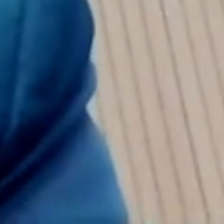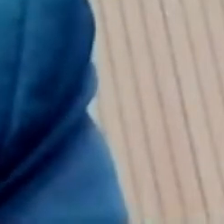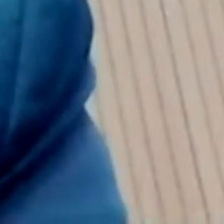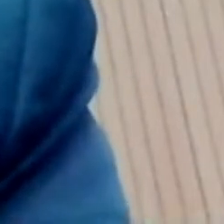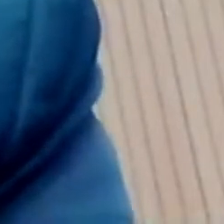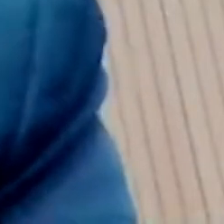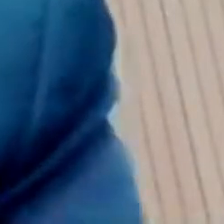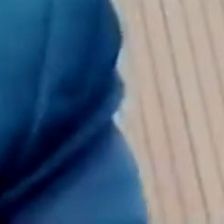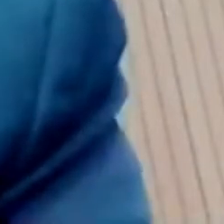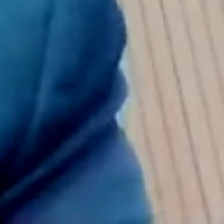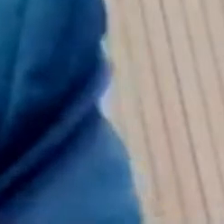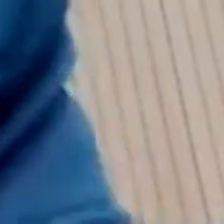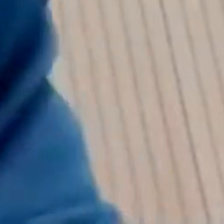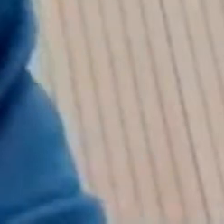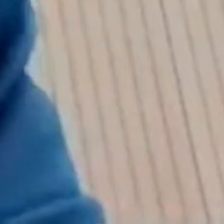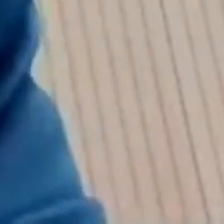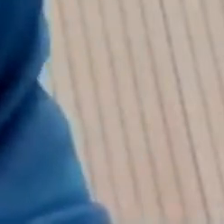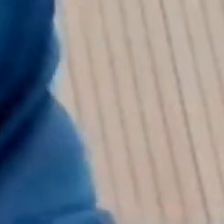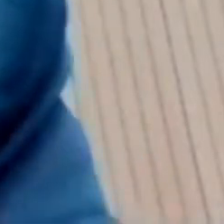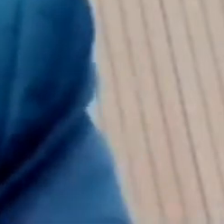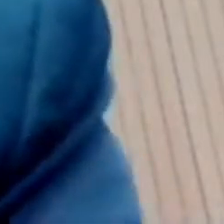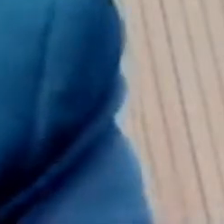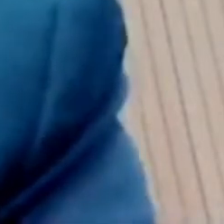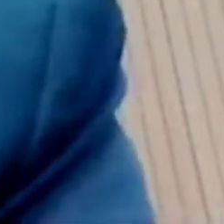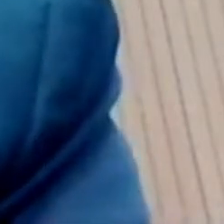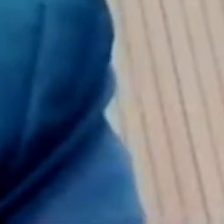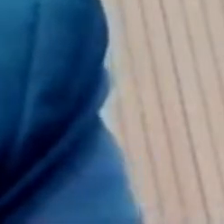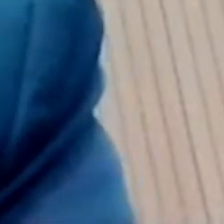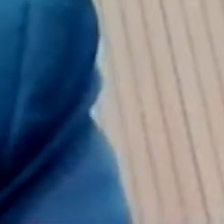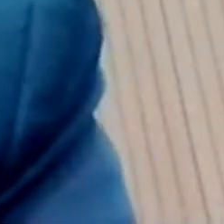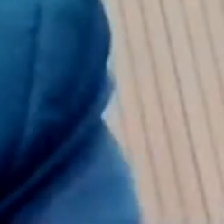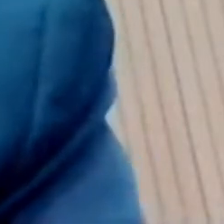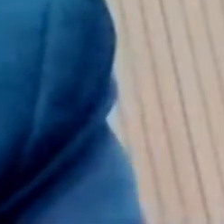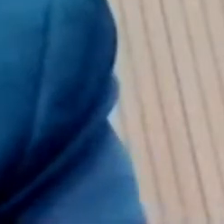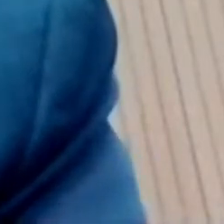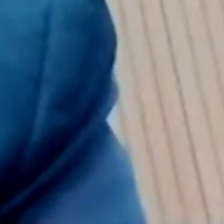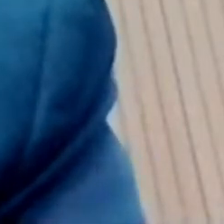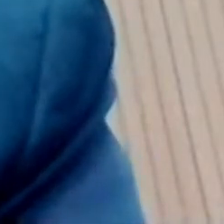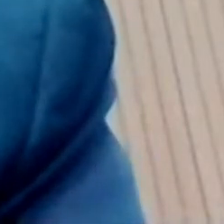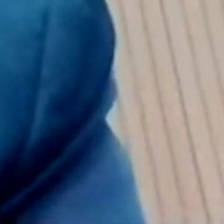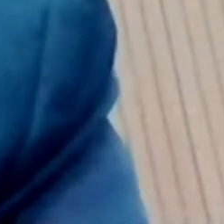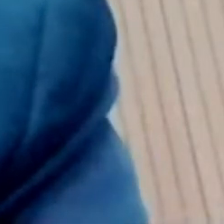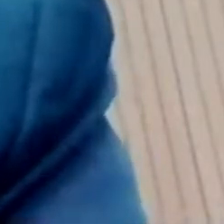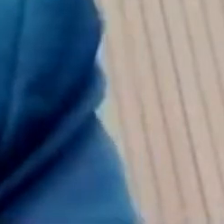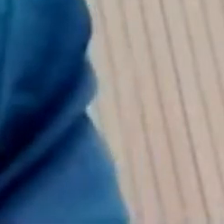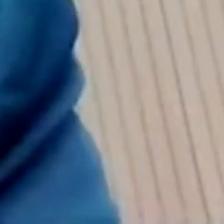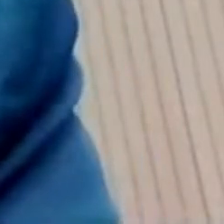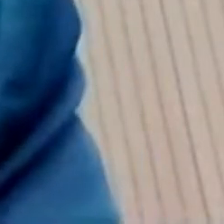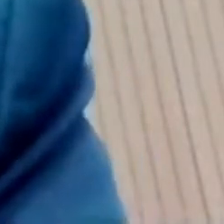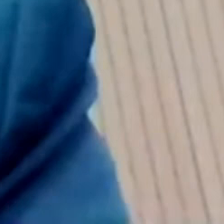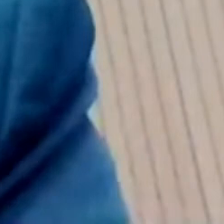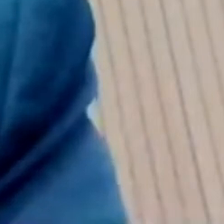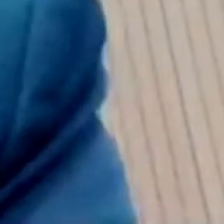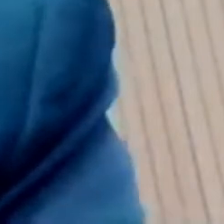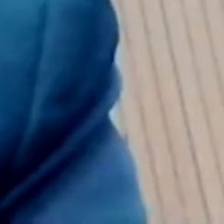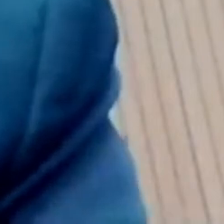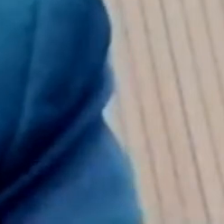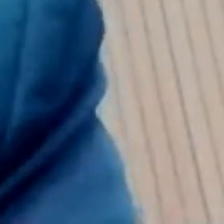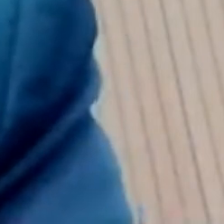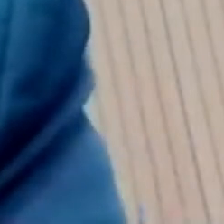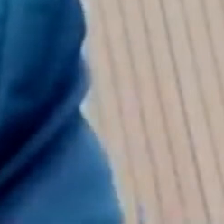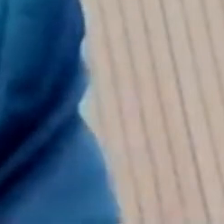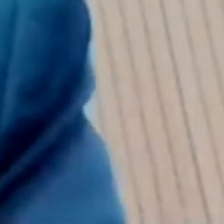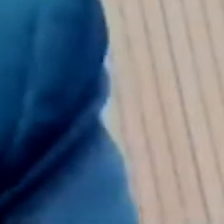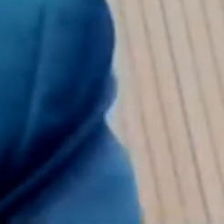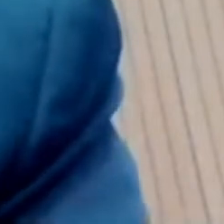trabalho do Wi-Fi nas praças, o Wi-Fi digital, ele são 45 pontos na cidade,